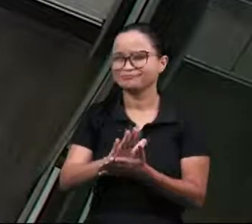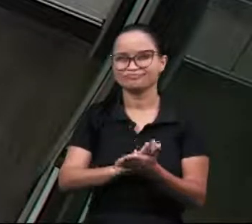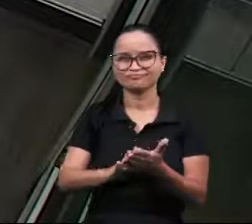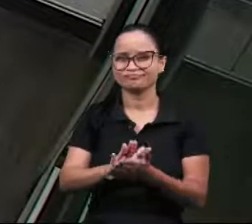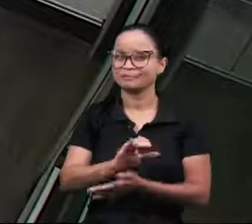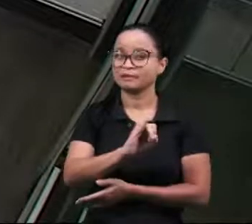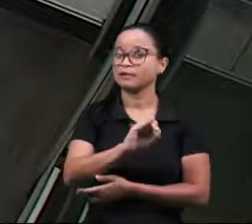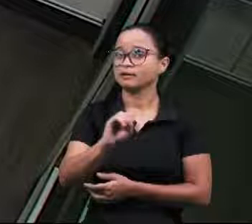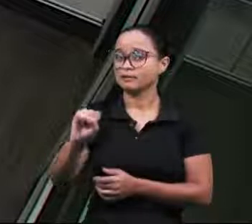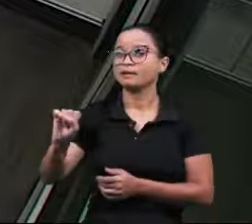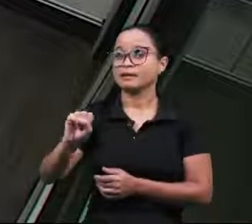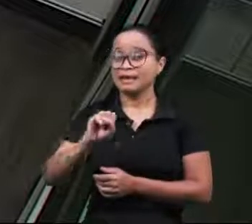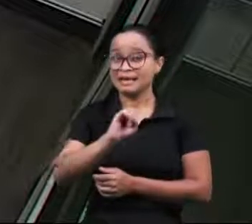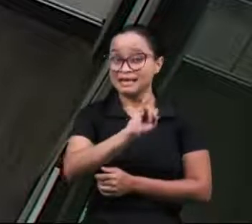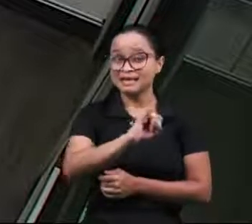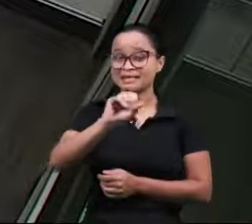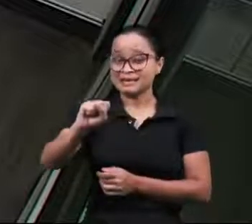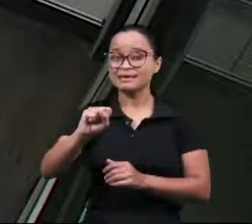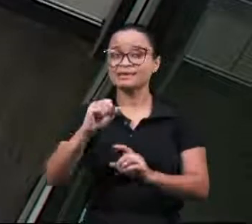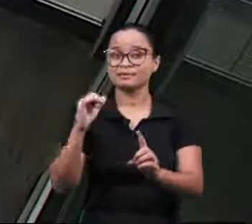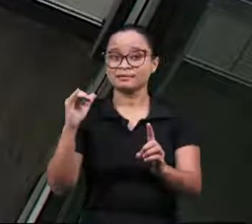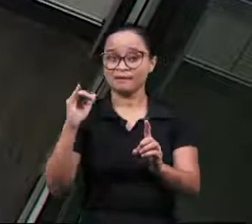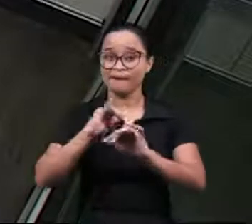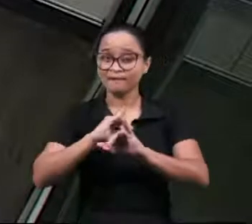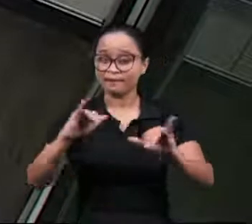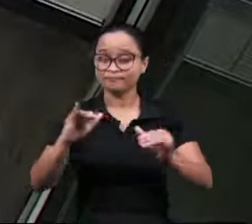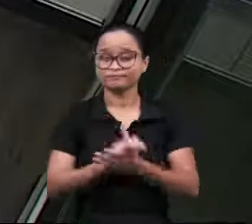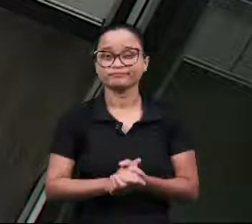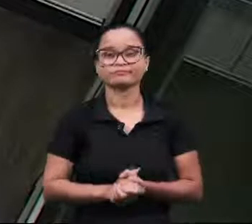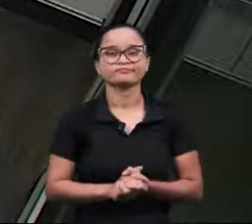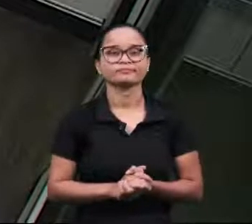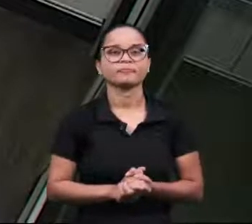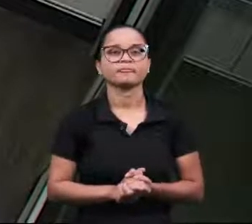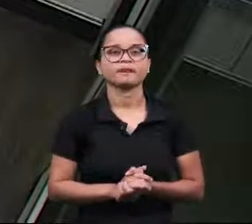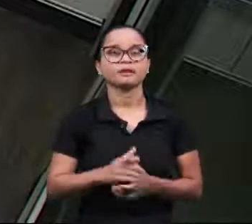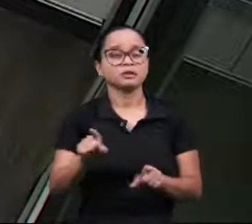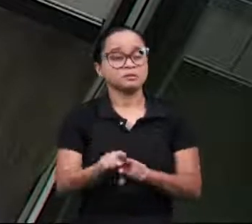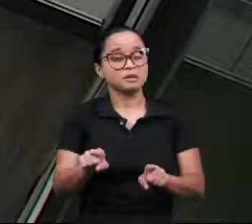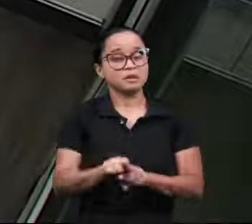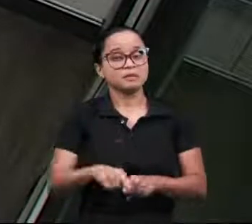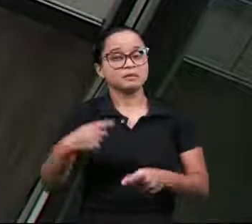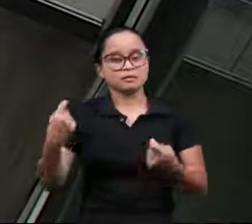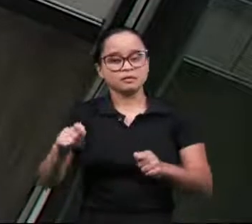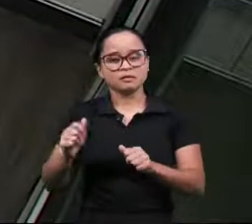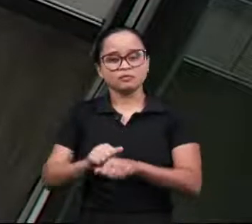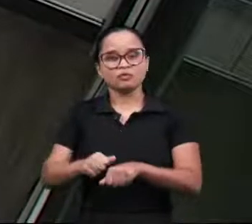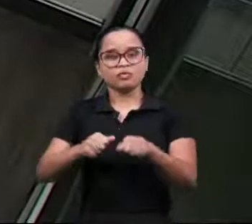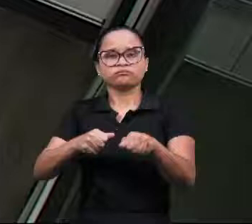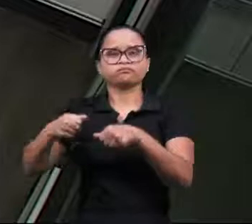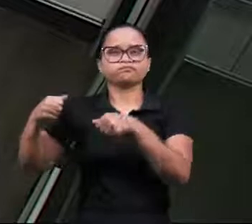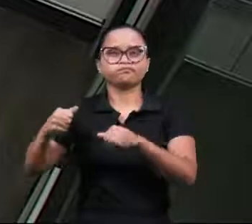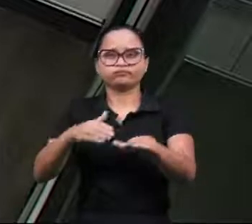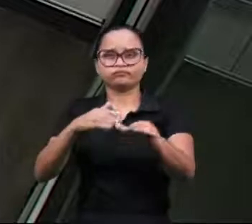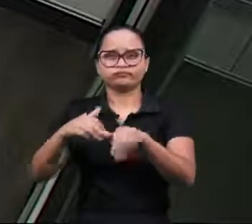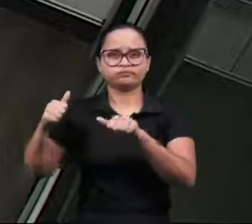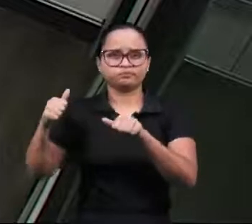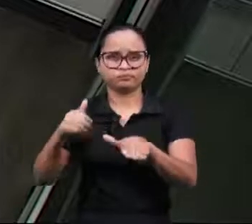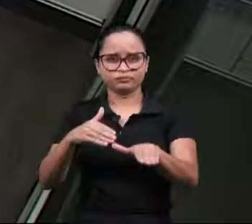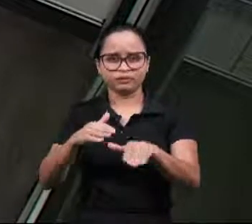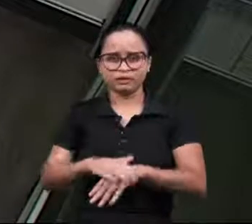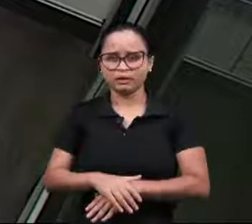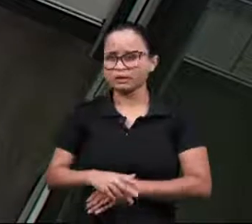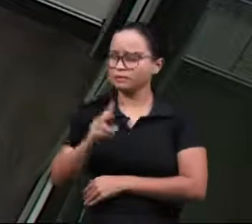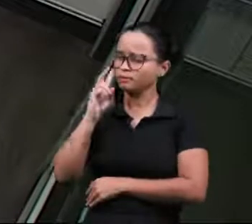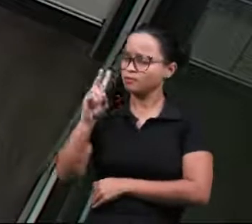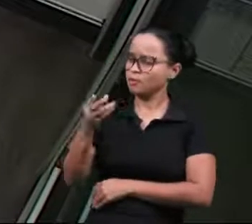com exército, com cavalaria, com armas, e viu aquele homem simples e rejeitou Jesus, né?